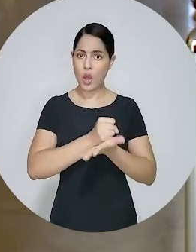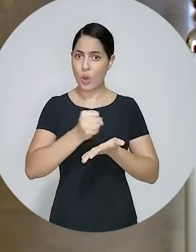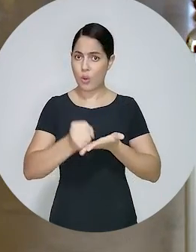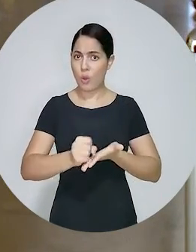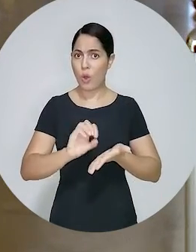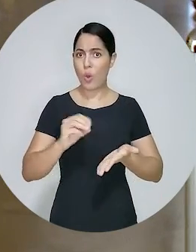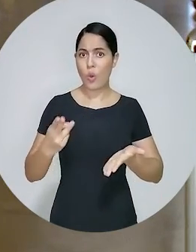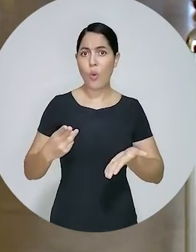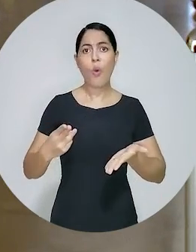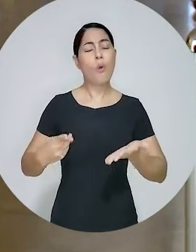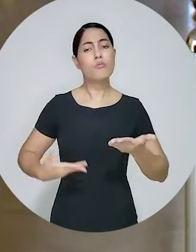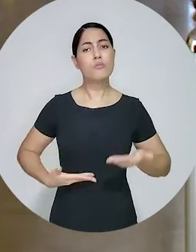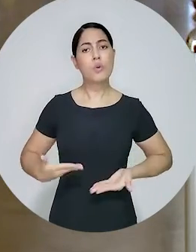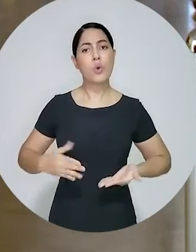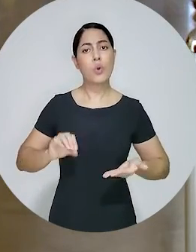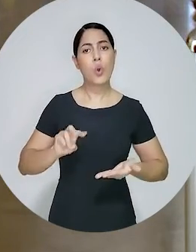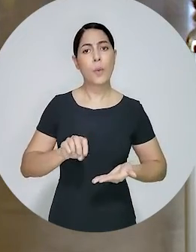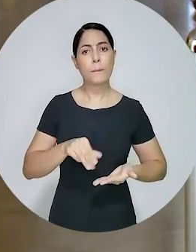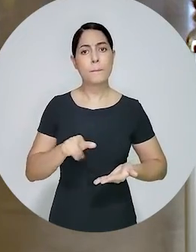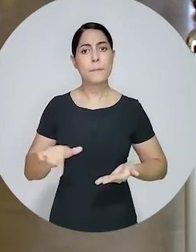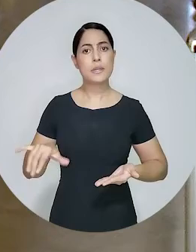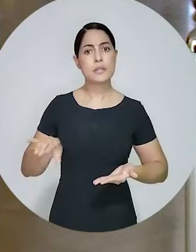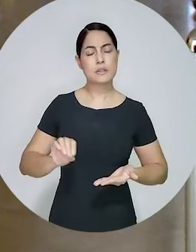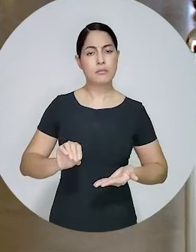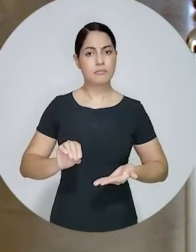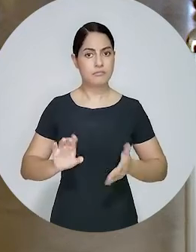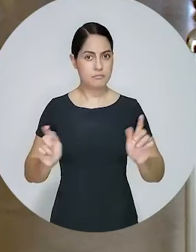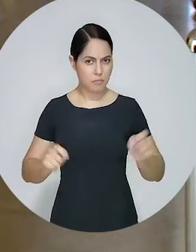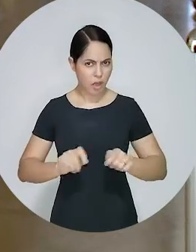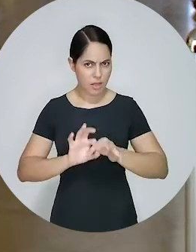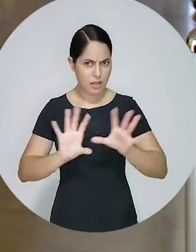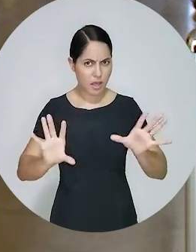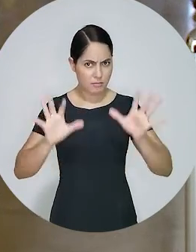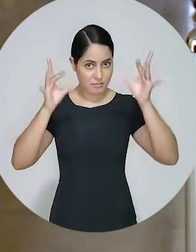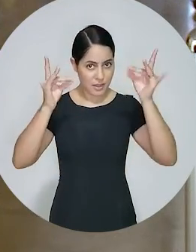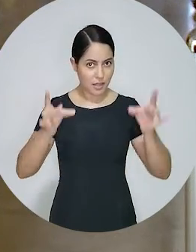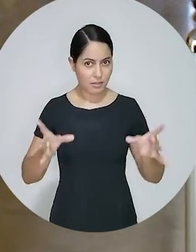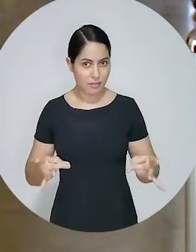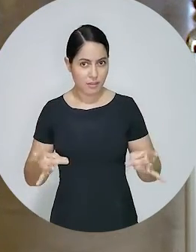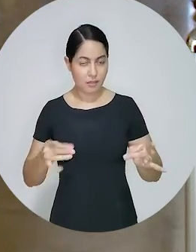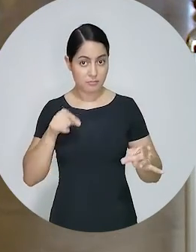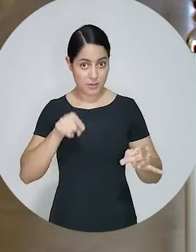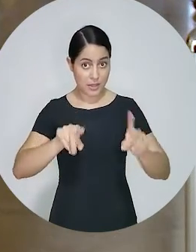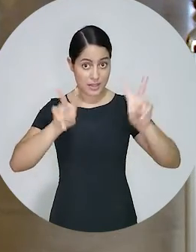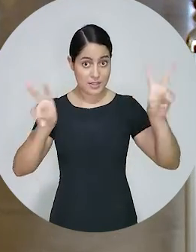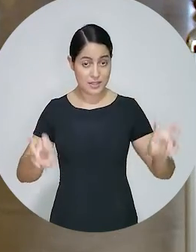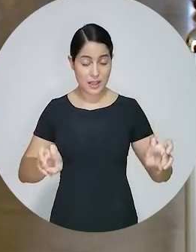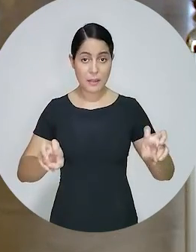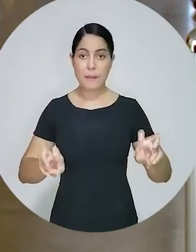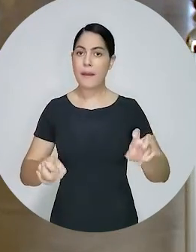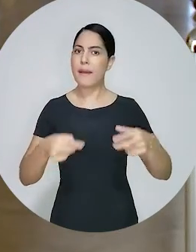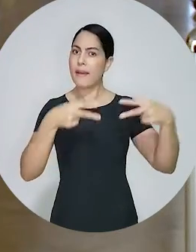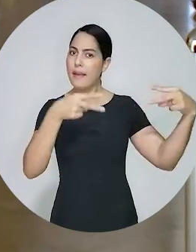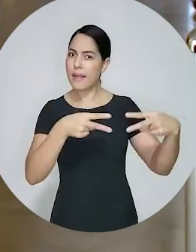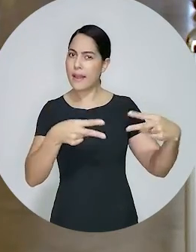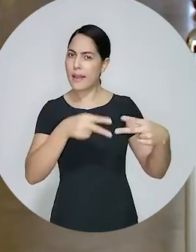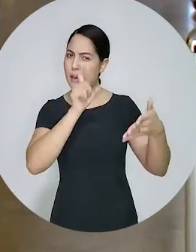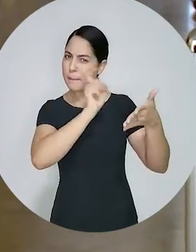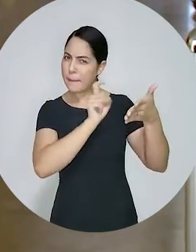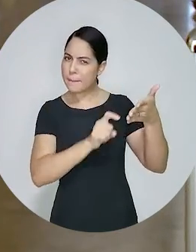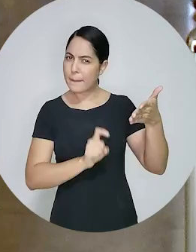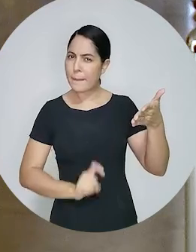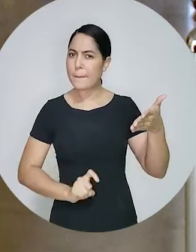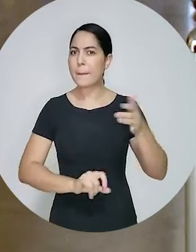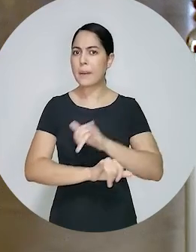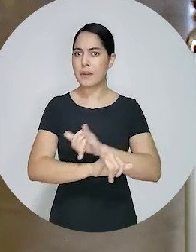de acordo com a lei para prestar serviços ao poder público. Mais detalhes sobre esse assunto e os links de